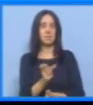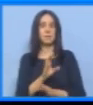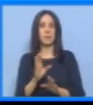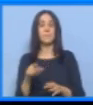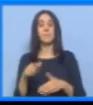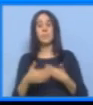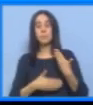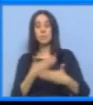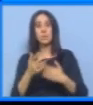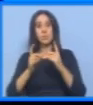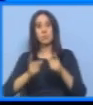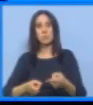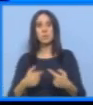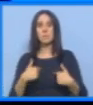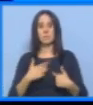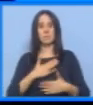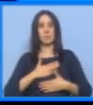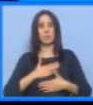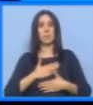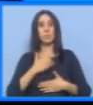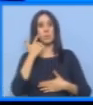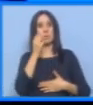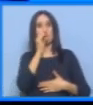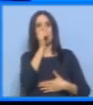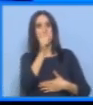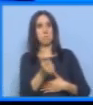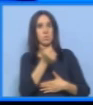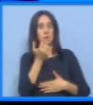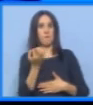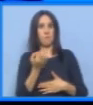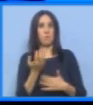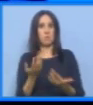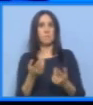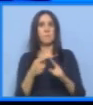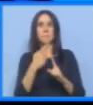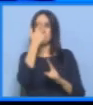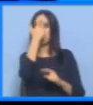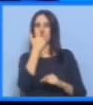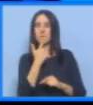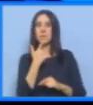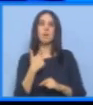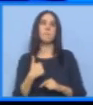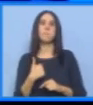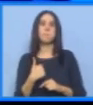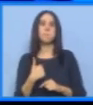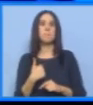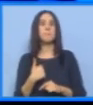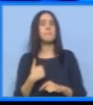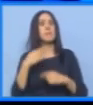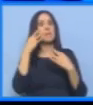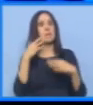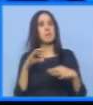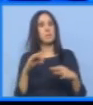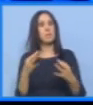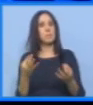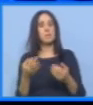neste processo também contribuiu para mim pessoalmente para o conhecer melhor, conhecer este perfil. Naturalmente que a